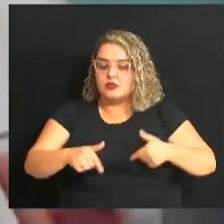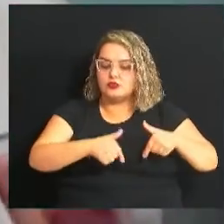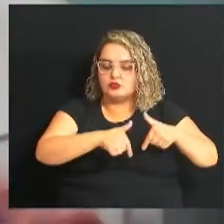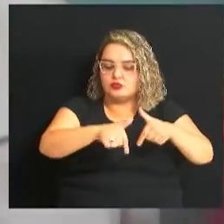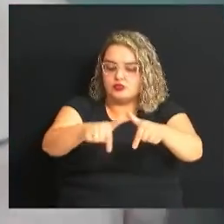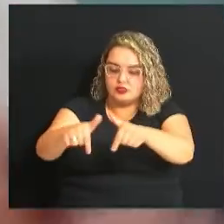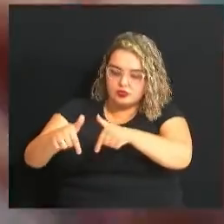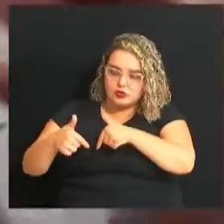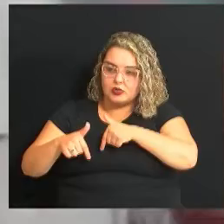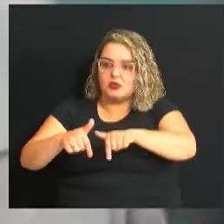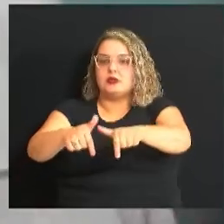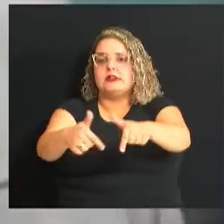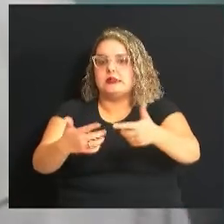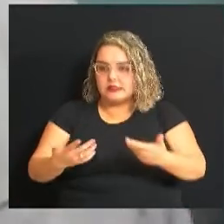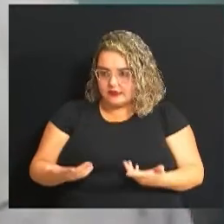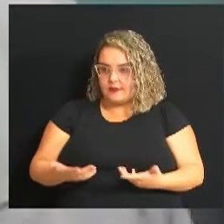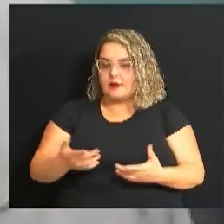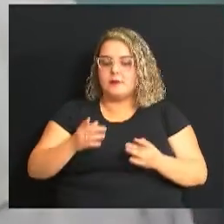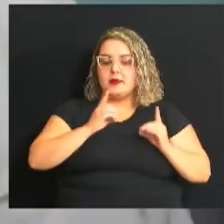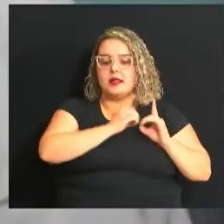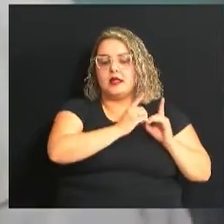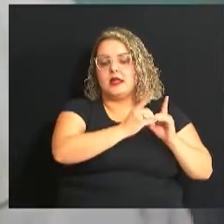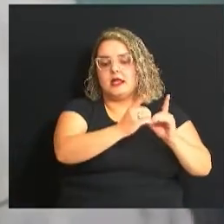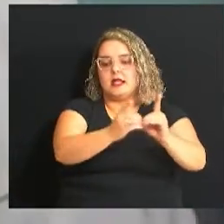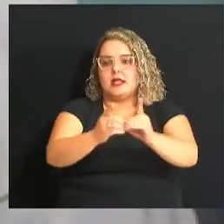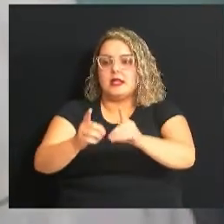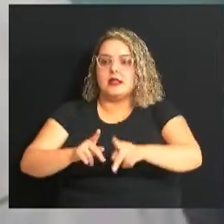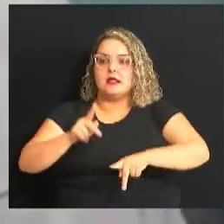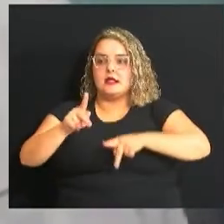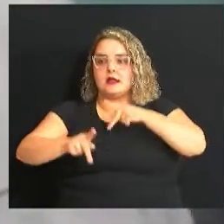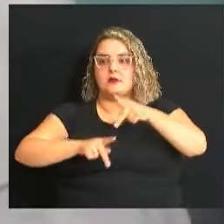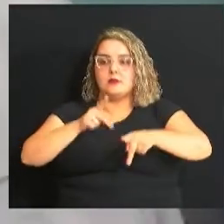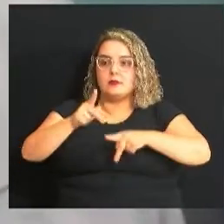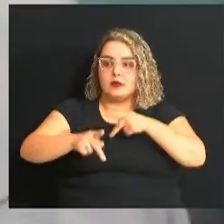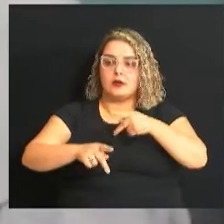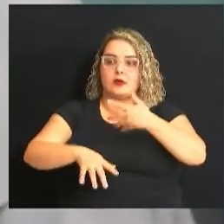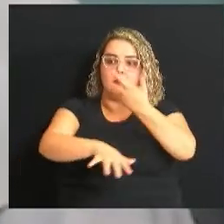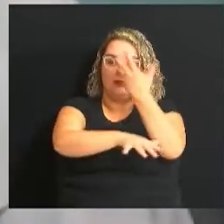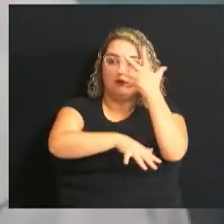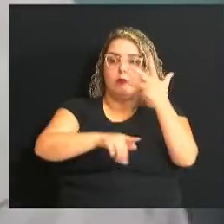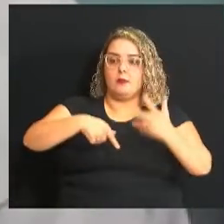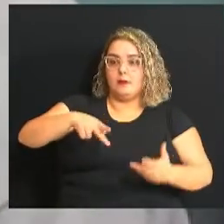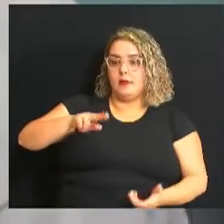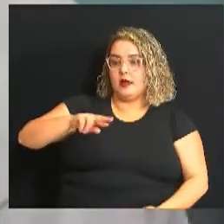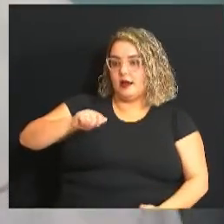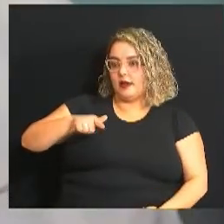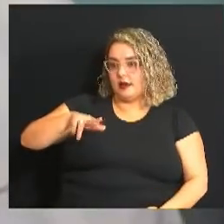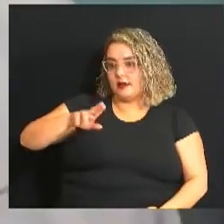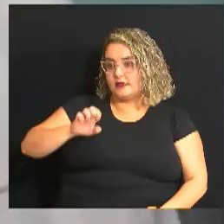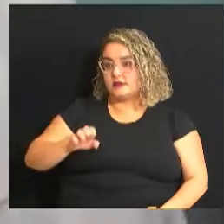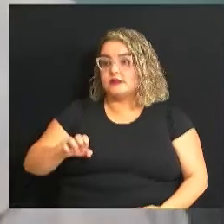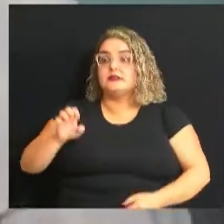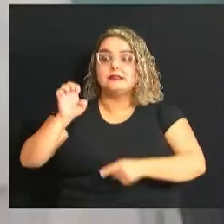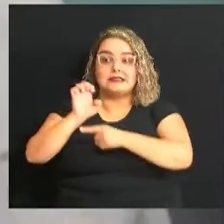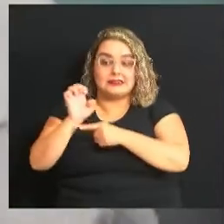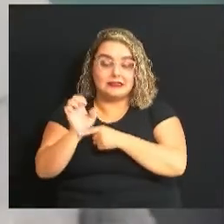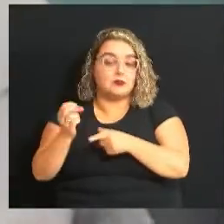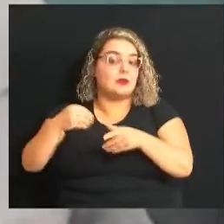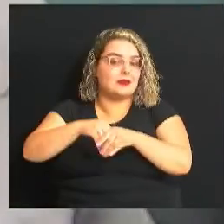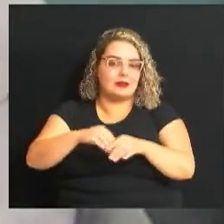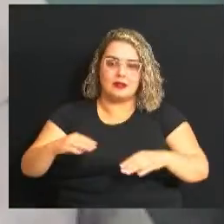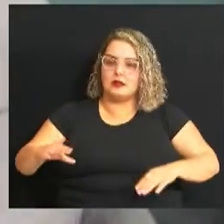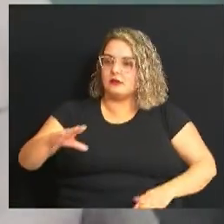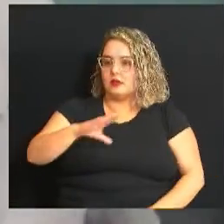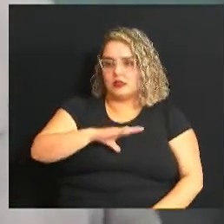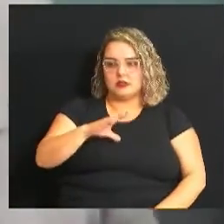para se voltarem a atender a população, como parques. A gente tem reservas estaduais, parques estaduais dentro da cidade,